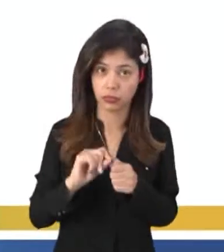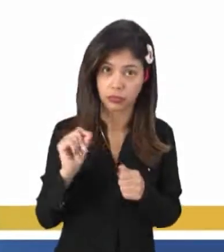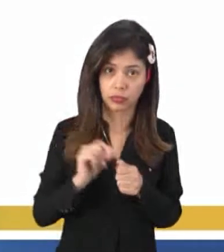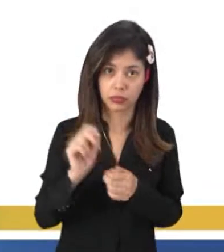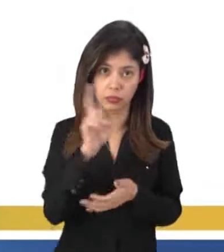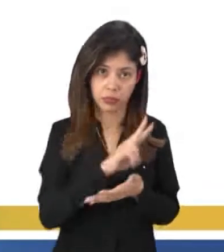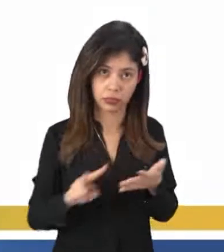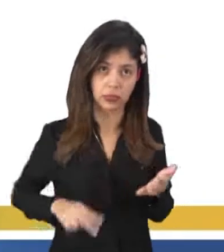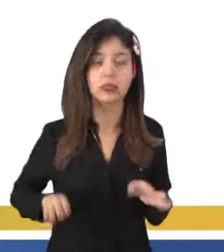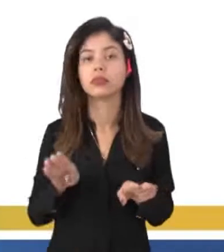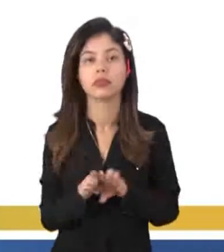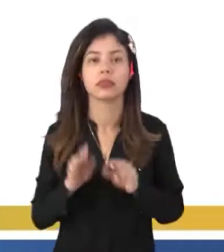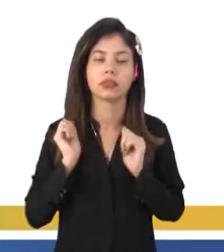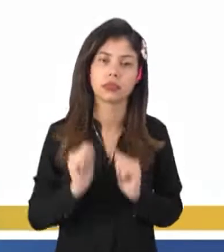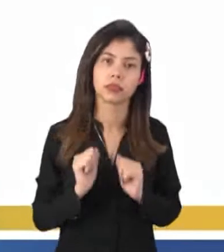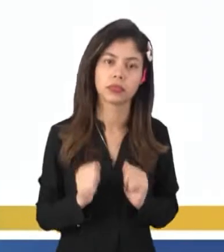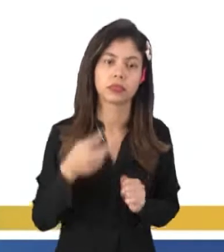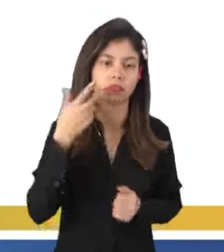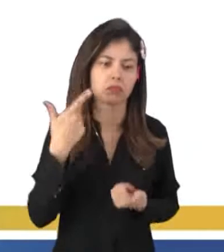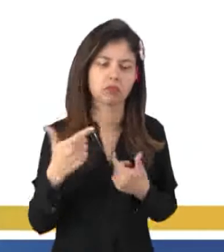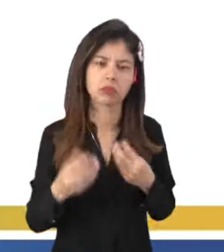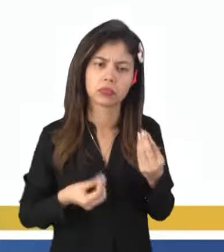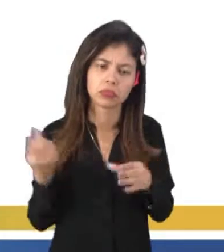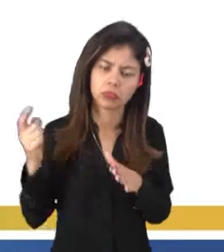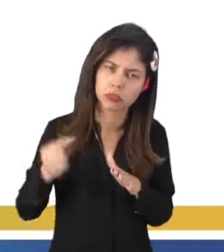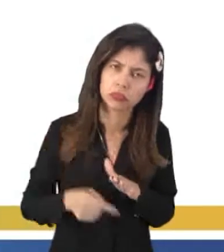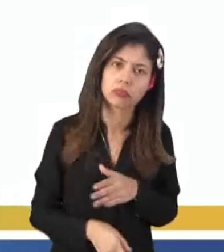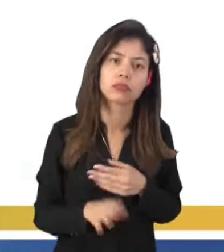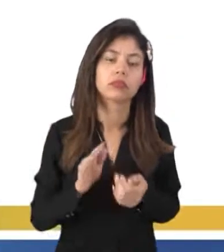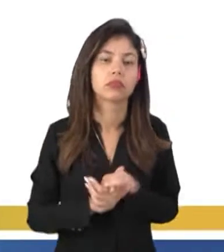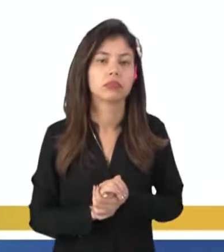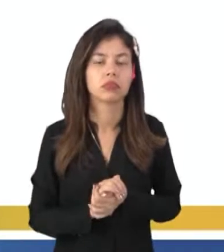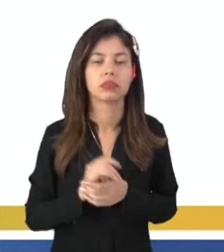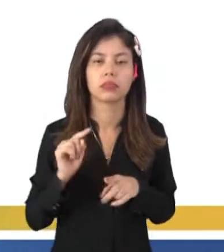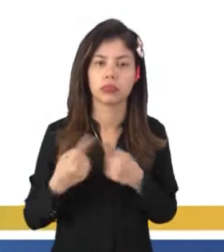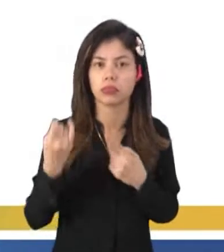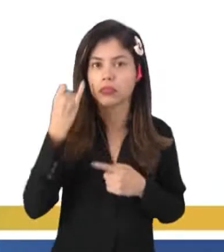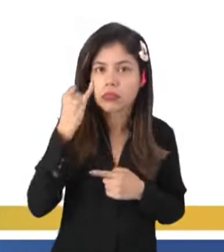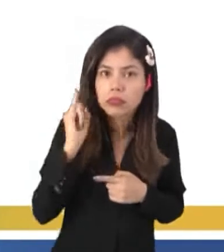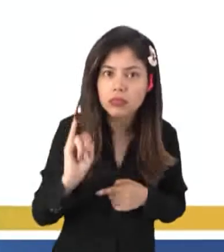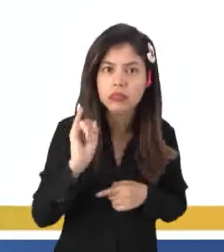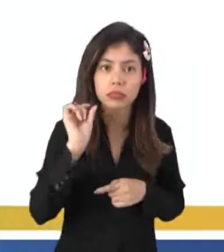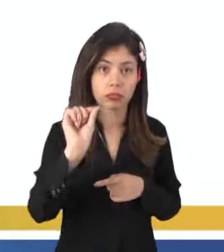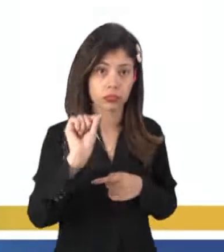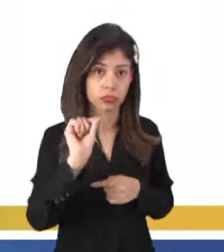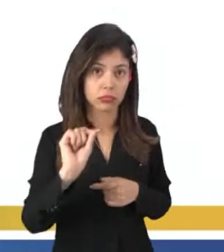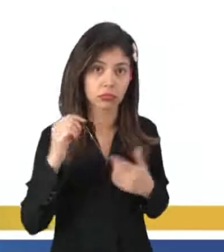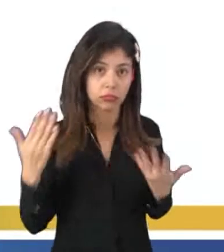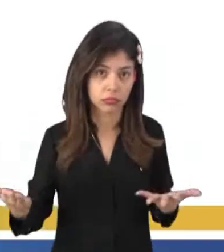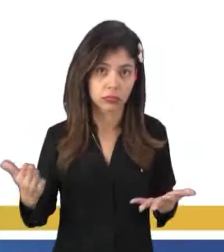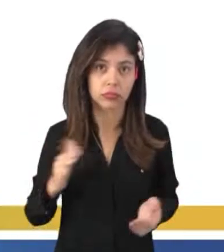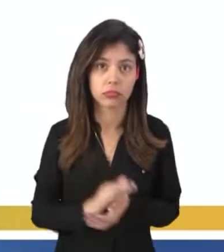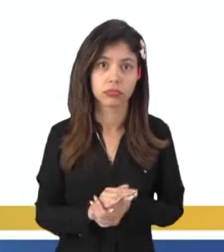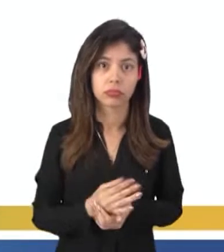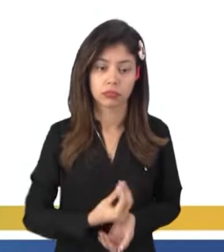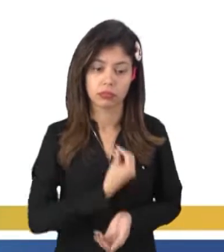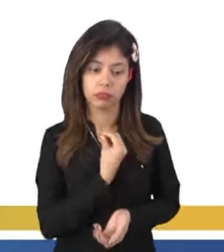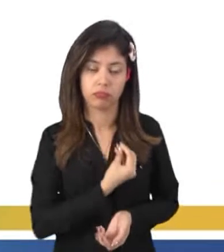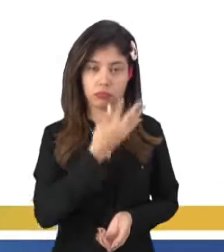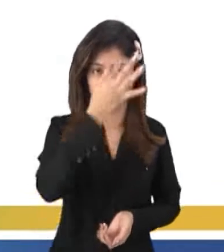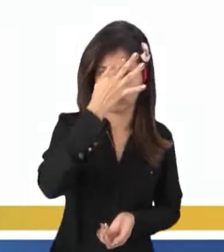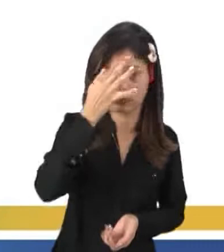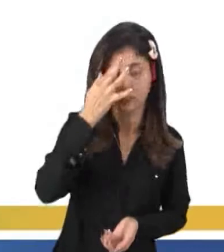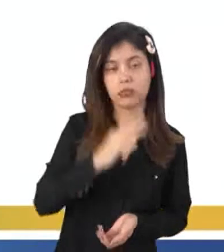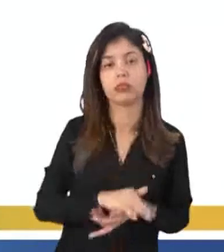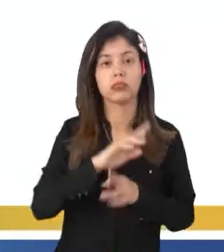a leitura prévia por cima, não dá para a gente se aprofundar muito, mas a gente tem uma ideia do que seja filosofia de vida, o que